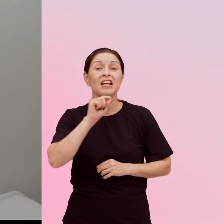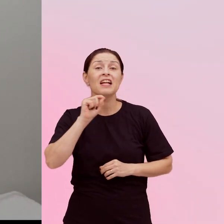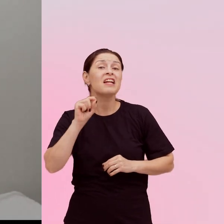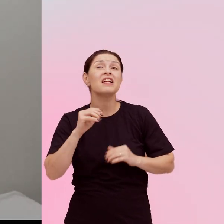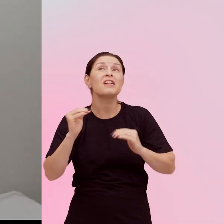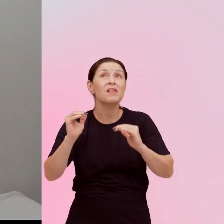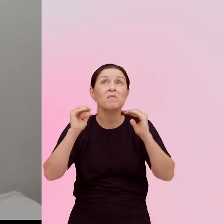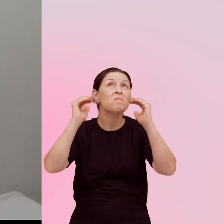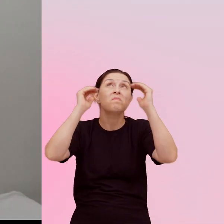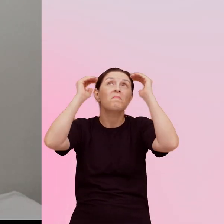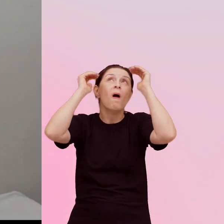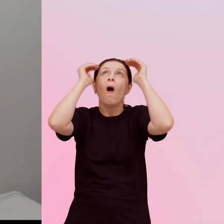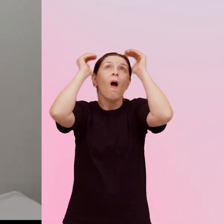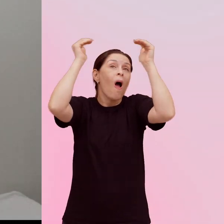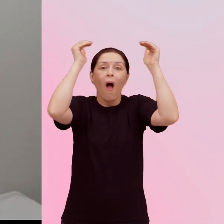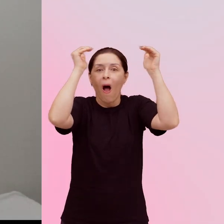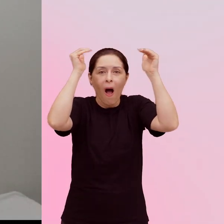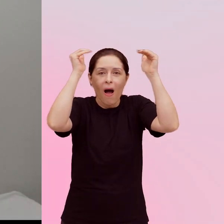de todos?